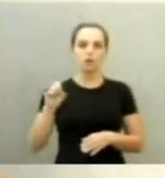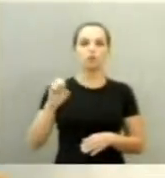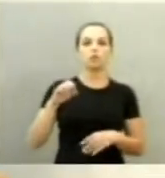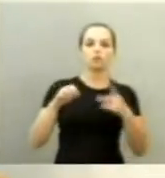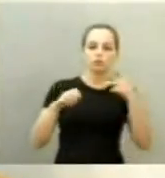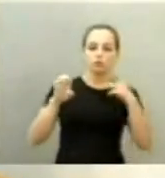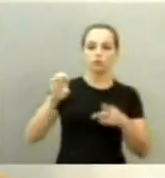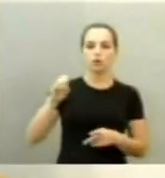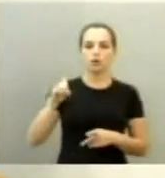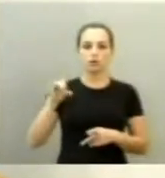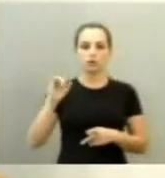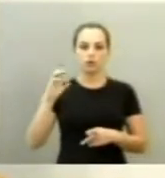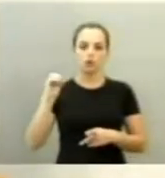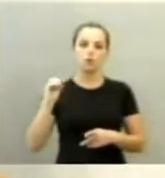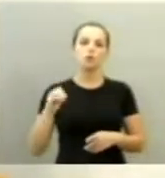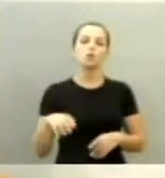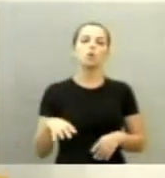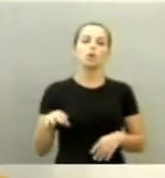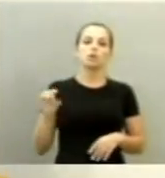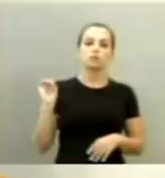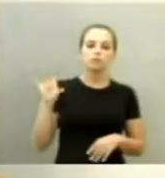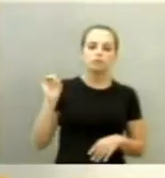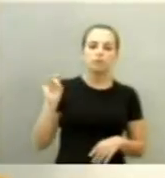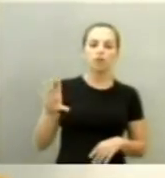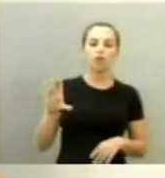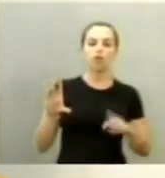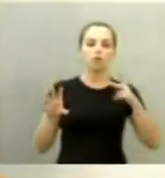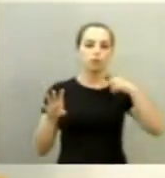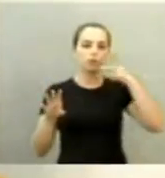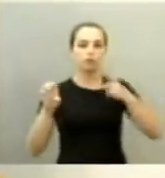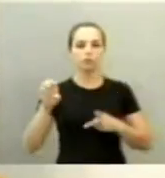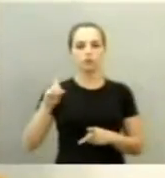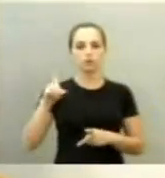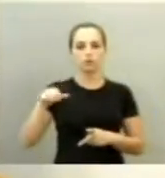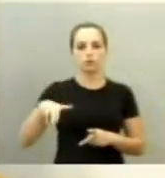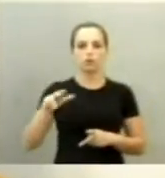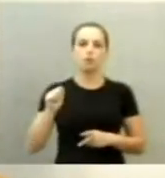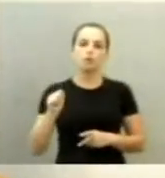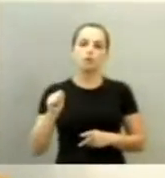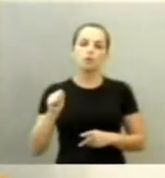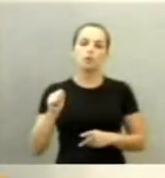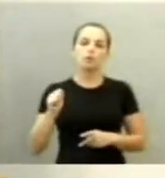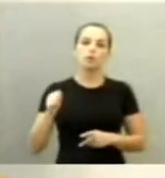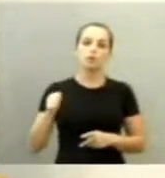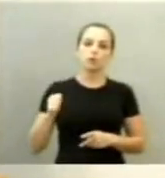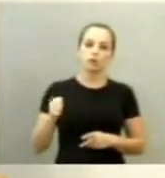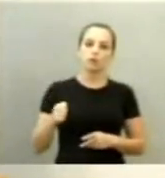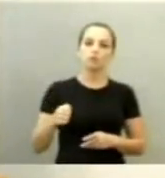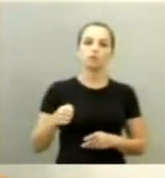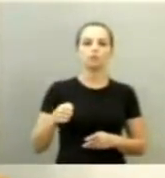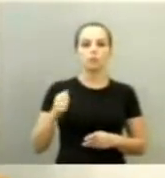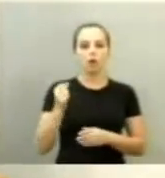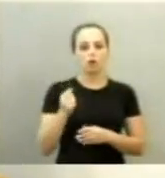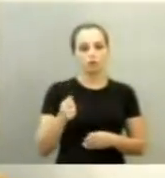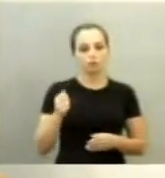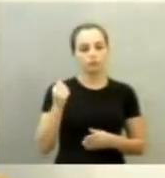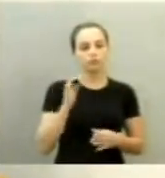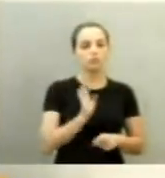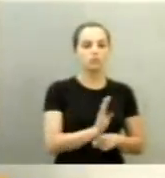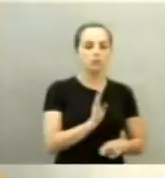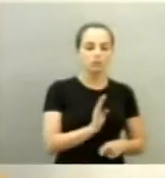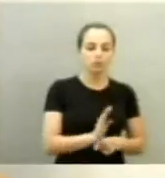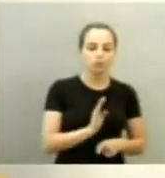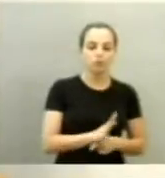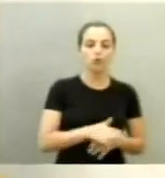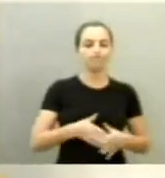em especial a Edna Martins aí, que conduziu de maneira exemplar os trabalhos, ponderando aqui, ponderando